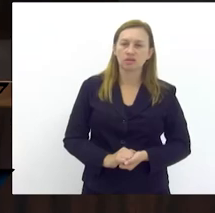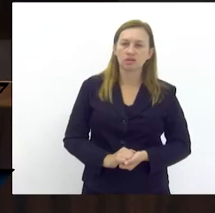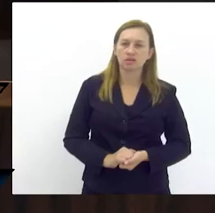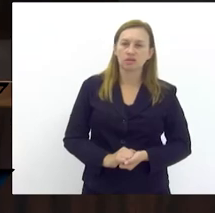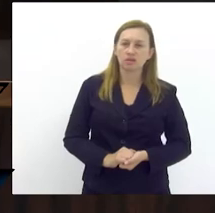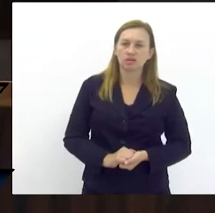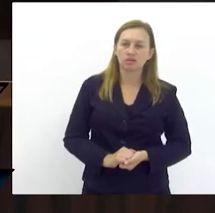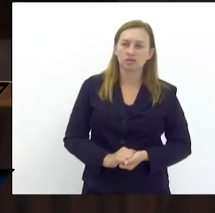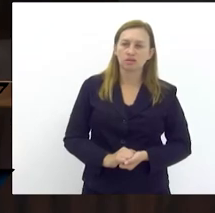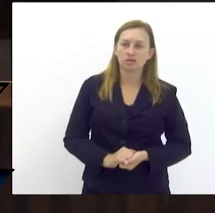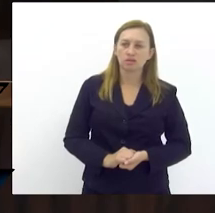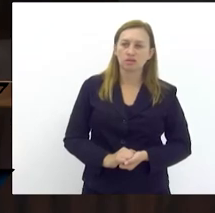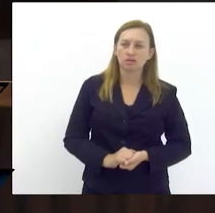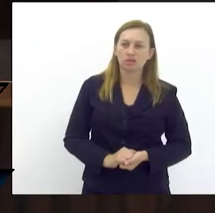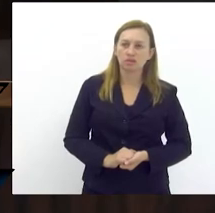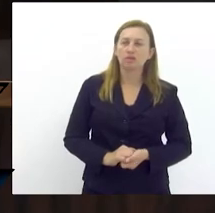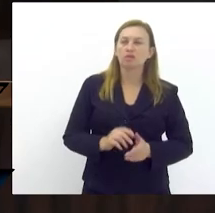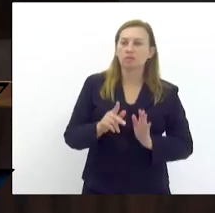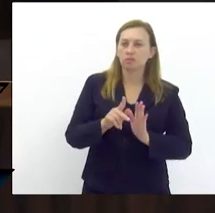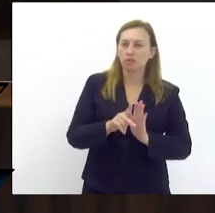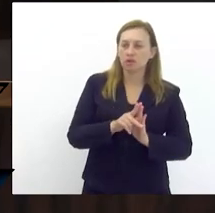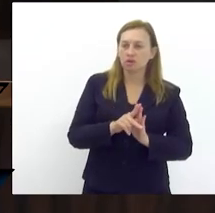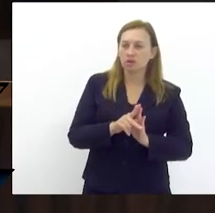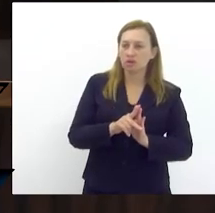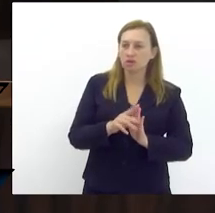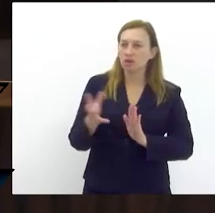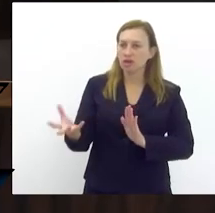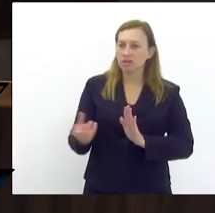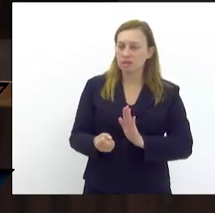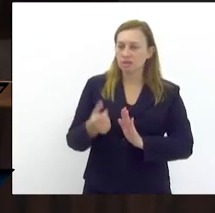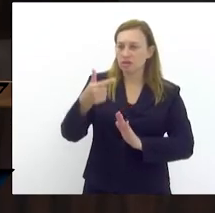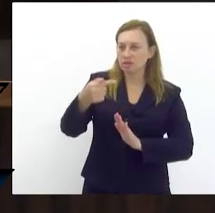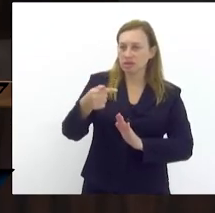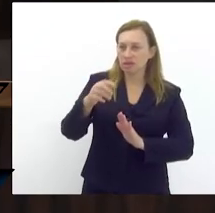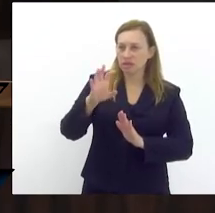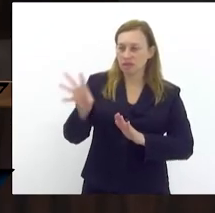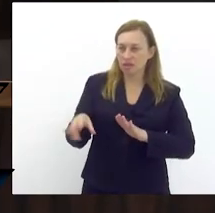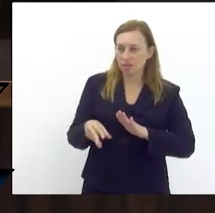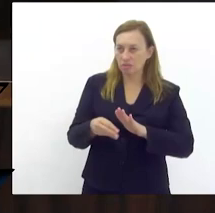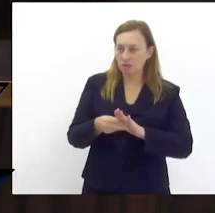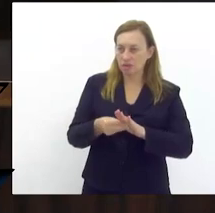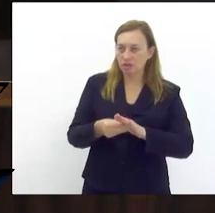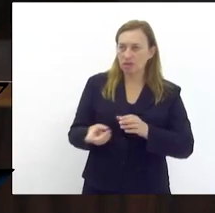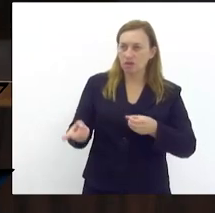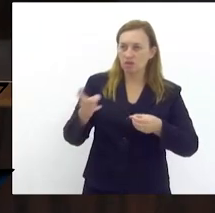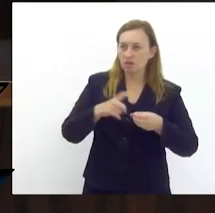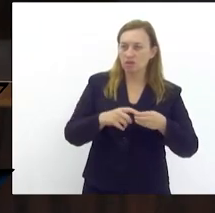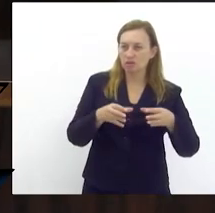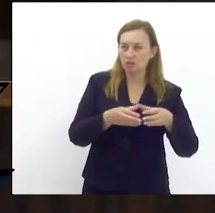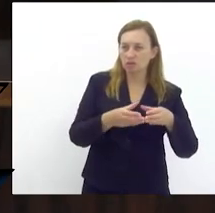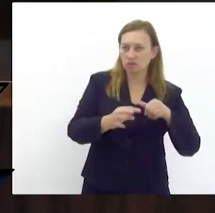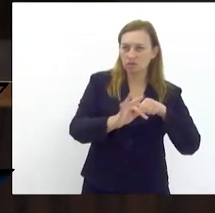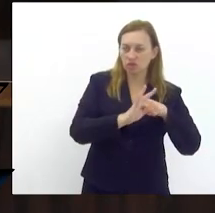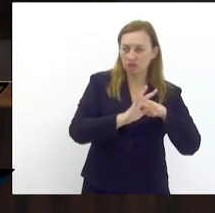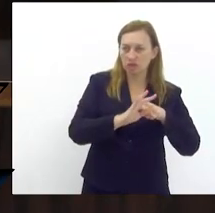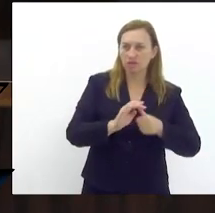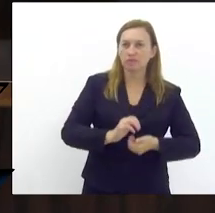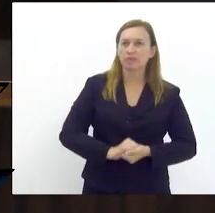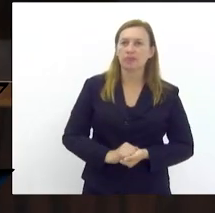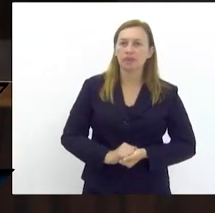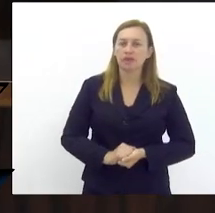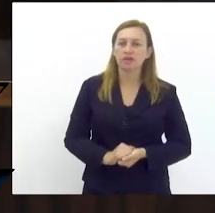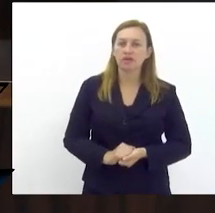o projeto recebeu 7 emendas retorna para